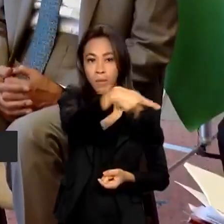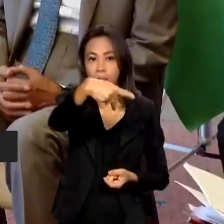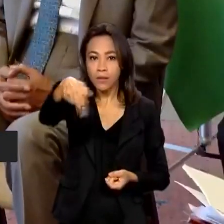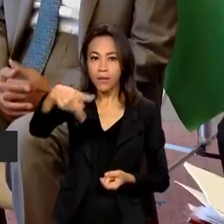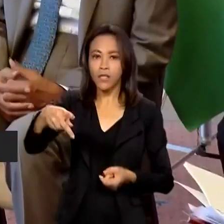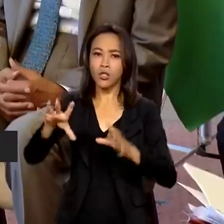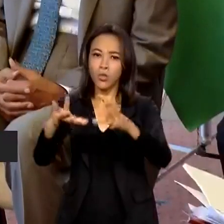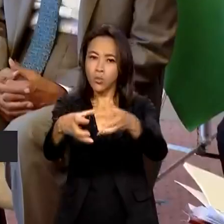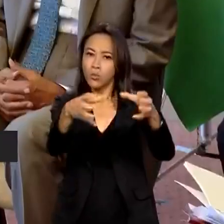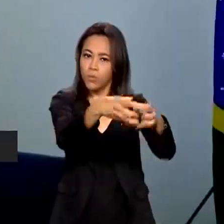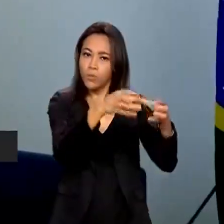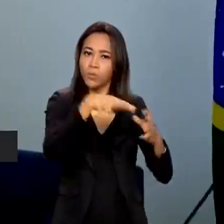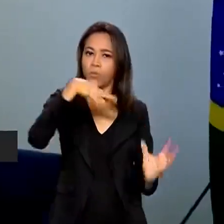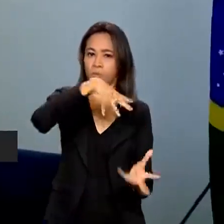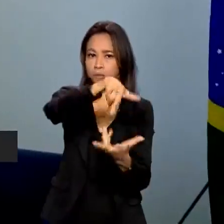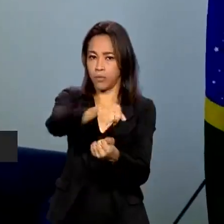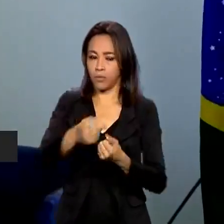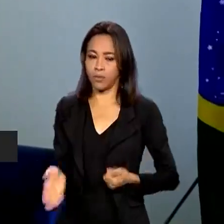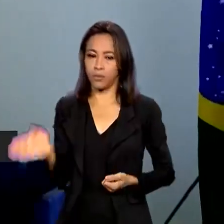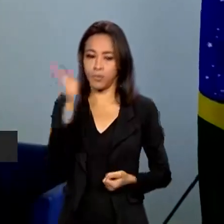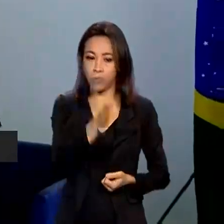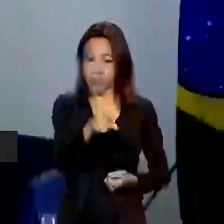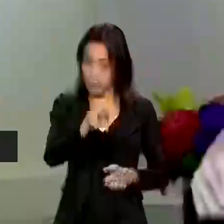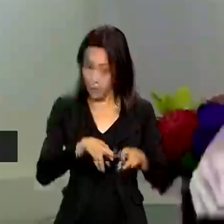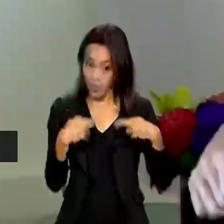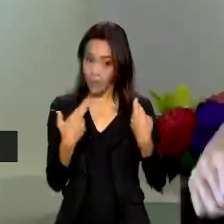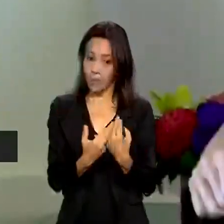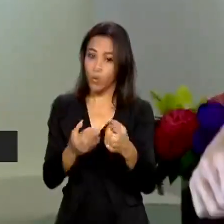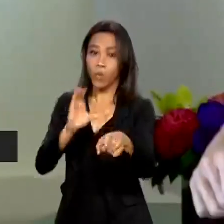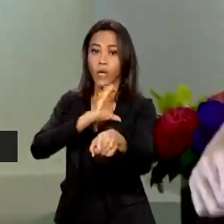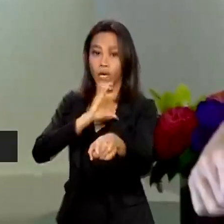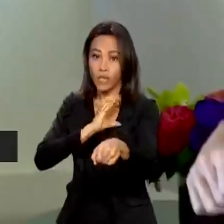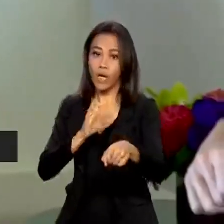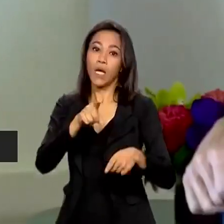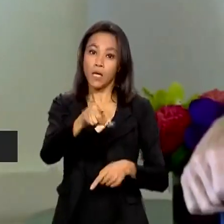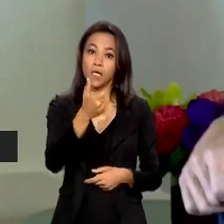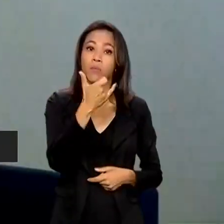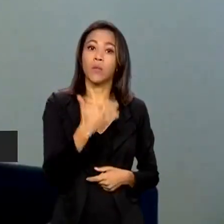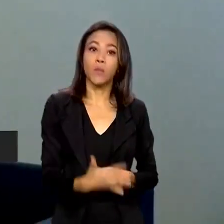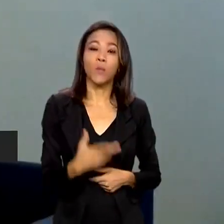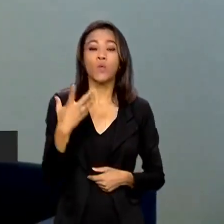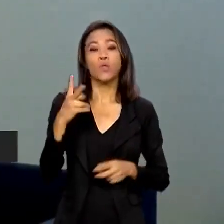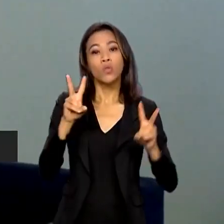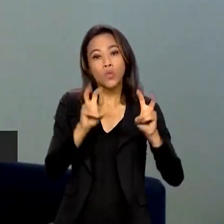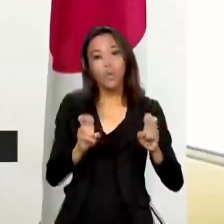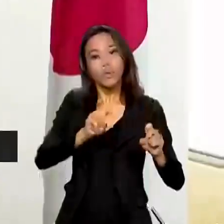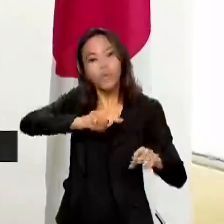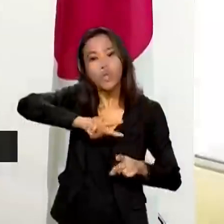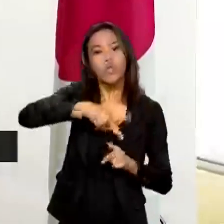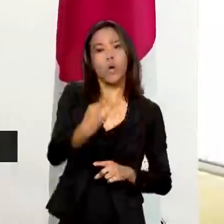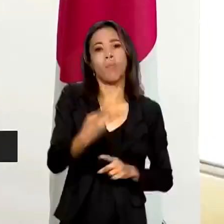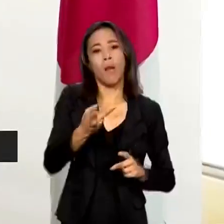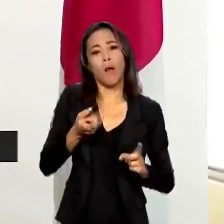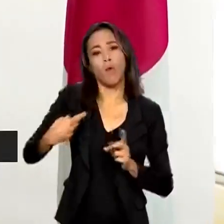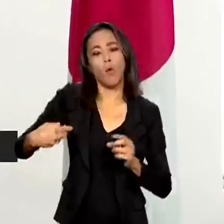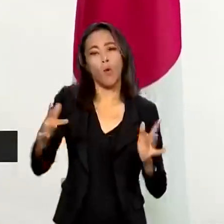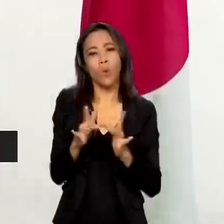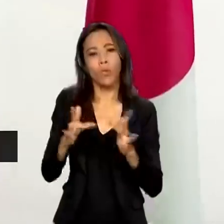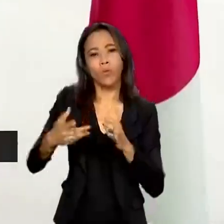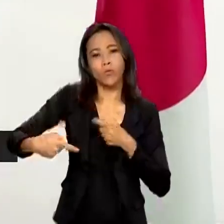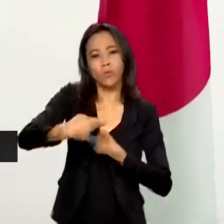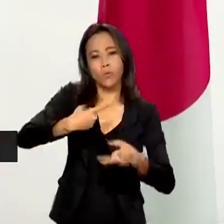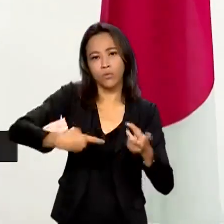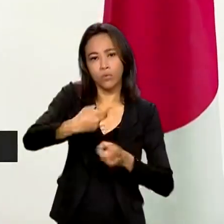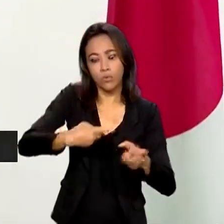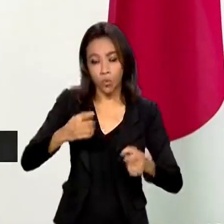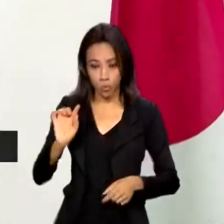organismos internacionais. Na reunião com o Canadá, Lula falou em dobrar as relações comerciais com o país. Após o encontro com o